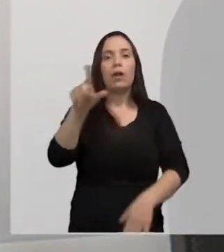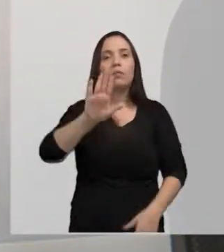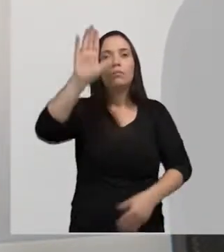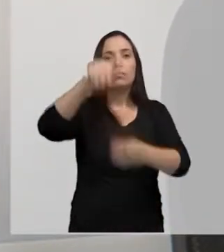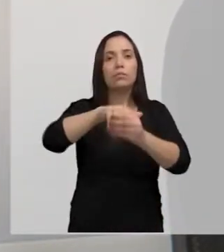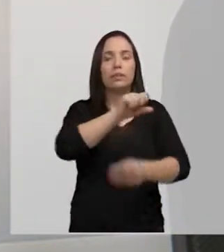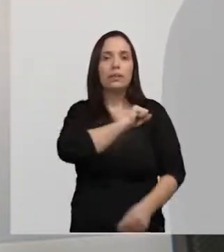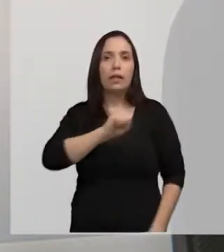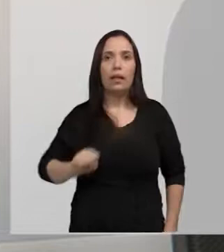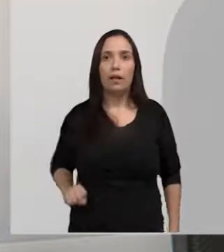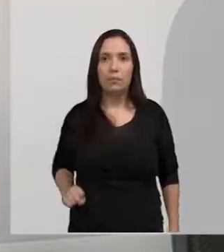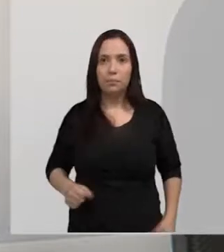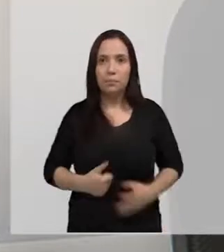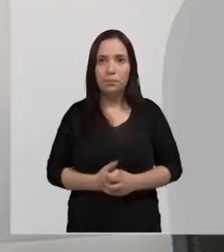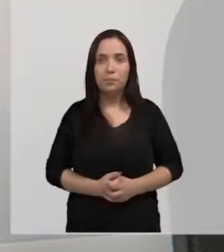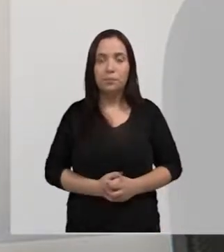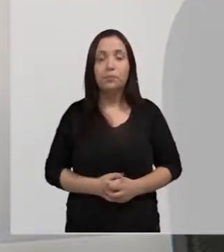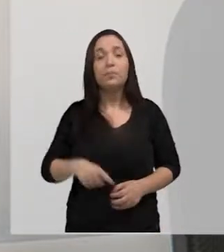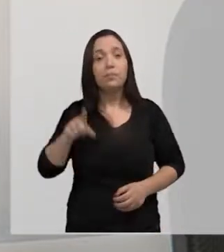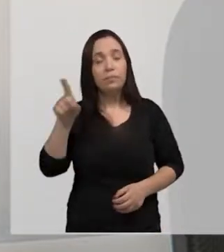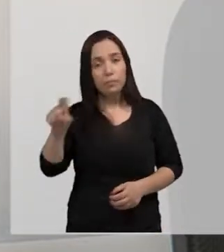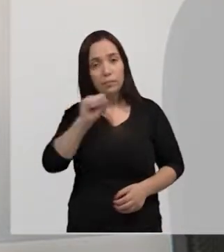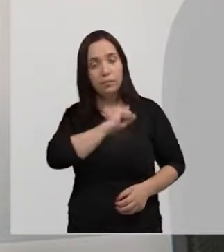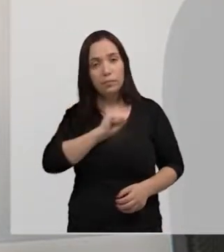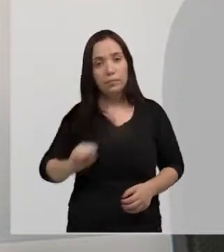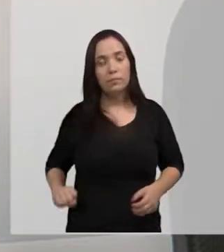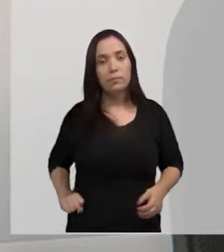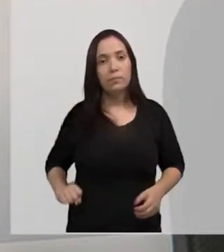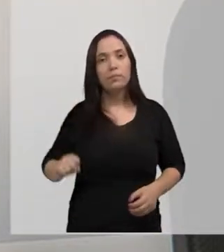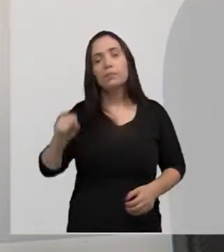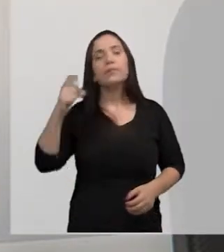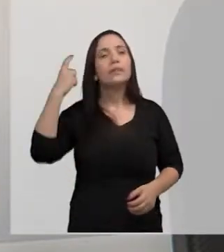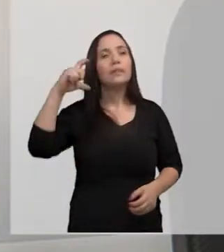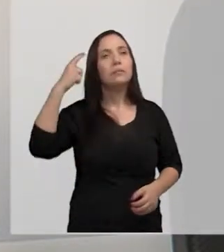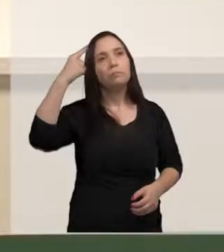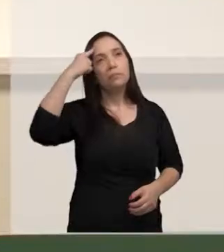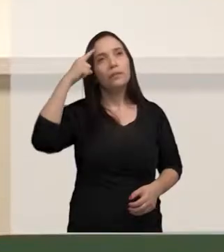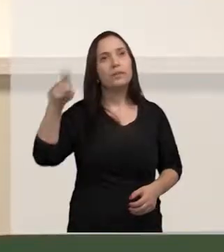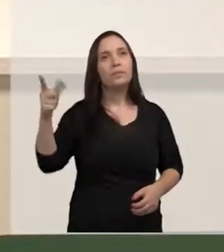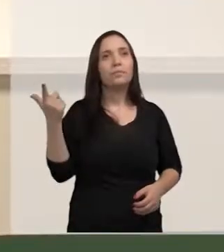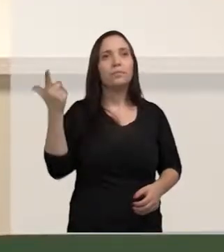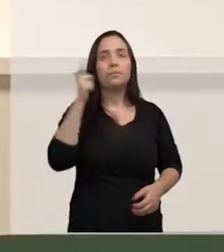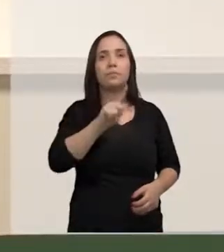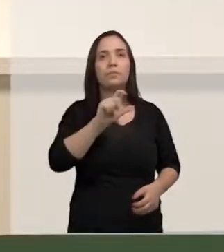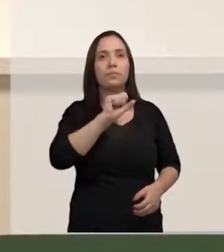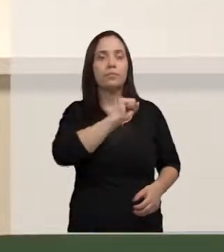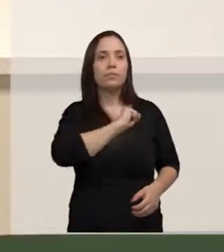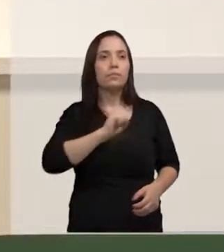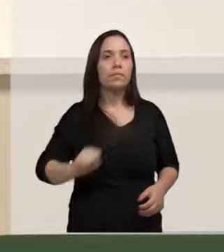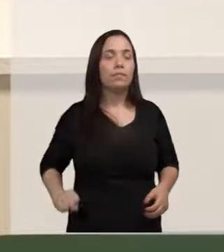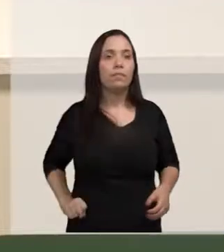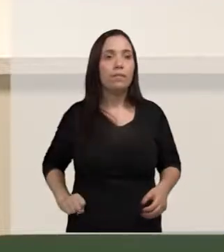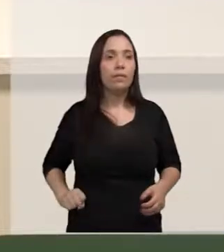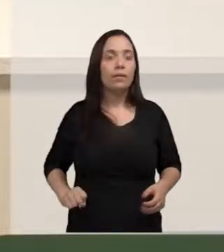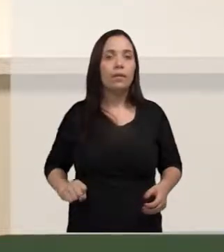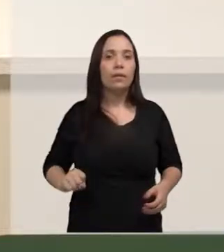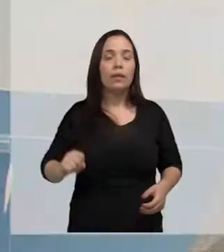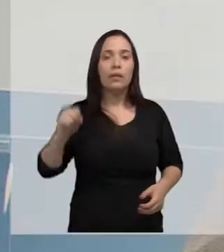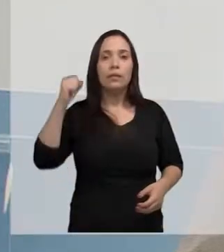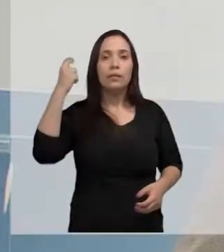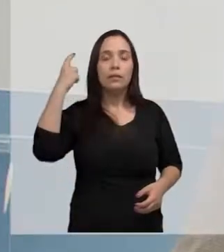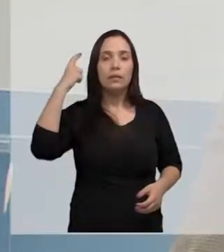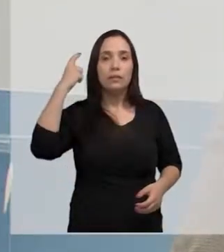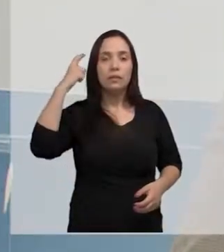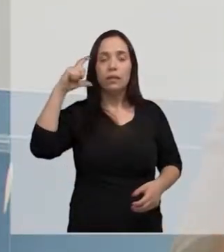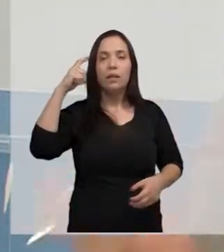ao Senado. Como senador, o Cid pensou que ele estava feliz, ele não estava feliz, queria ser candidato a governador. O Cid não encampou